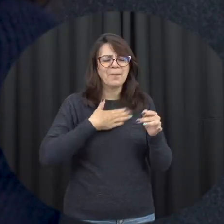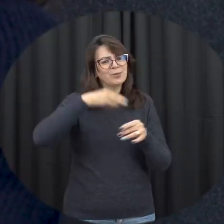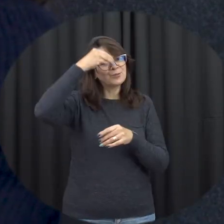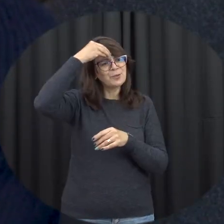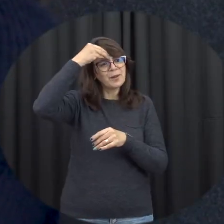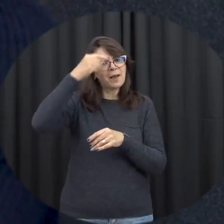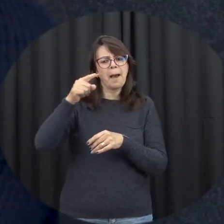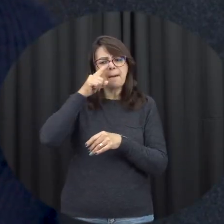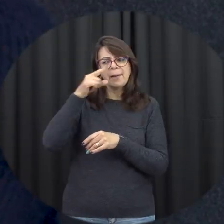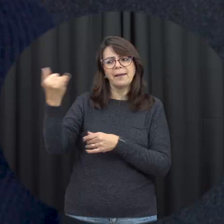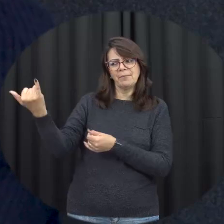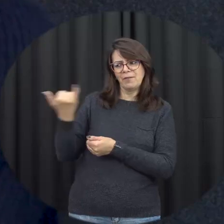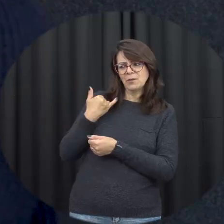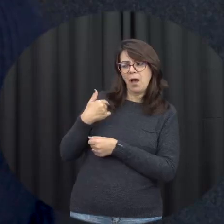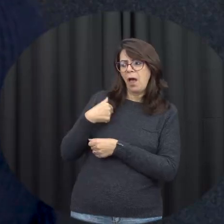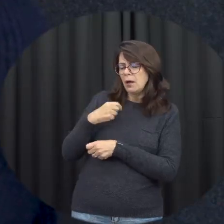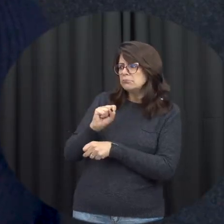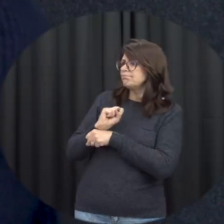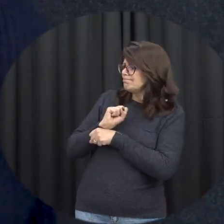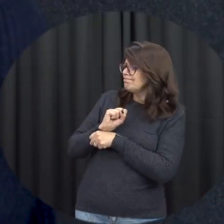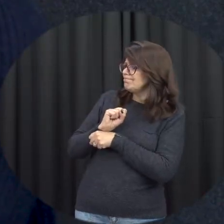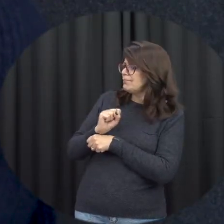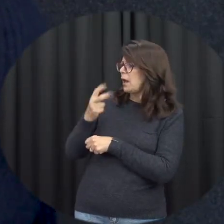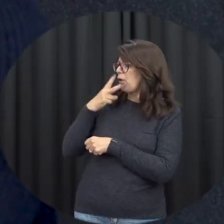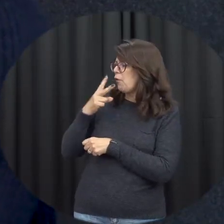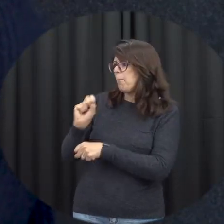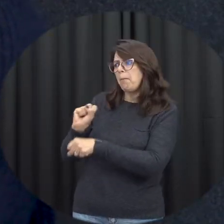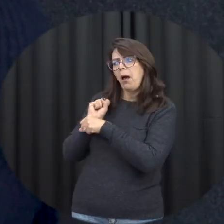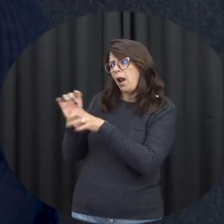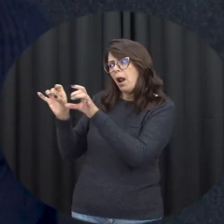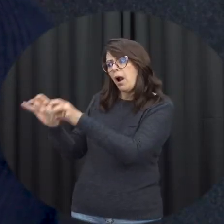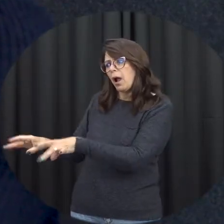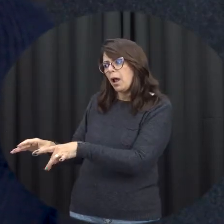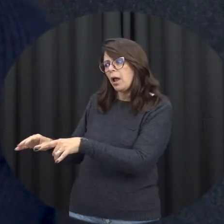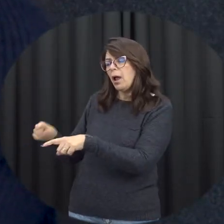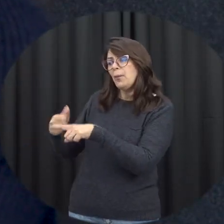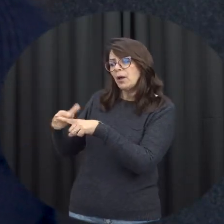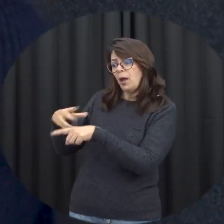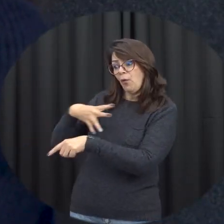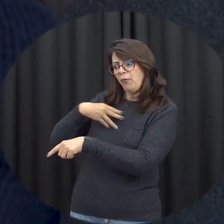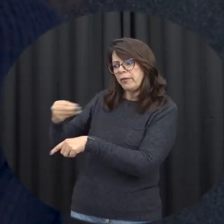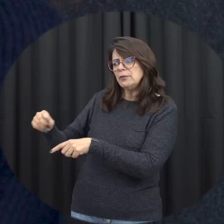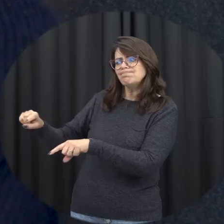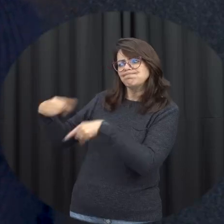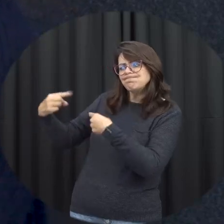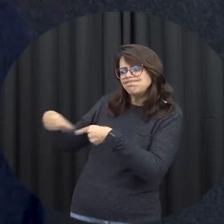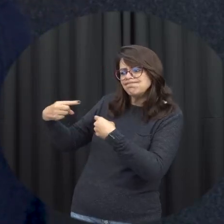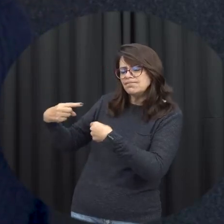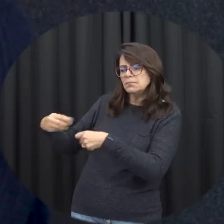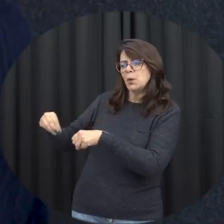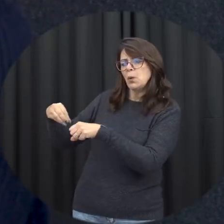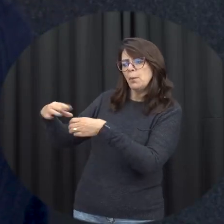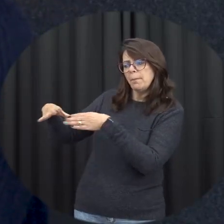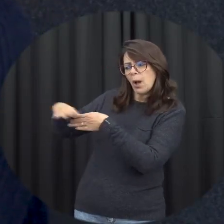meu sobrinho, porque a mãe me falou, né? Eu tive que parar, porque eu me senti assim, tão tocada com o que ele estava falando.